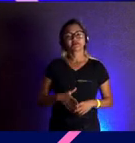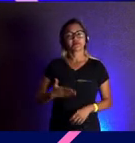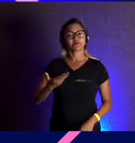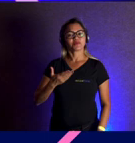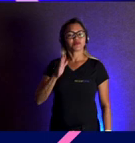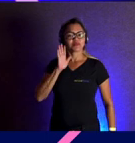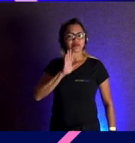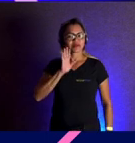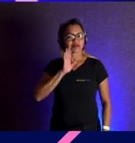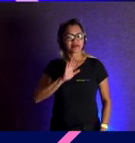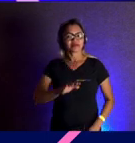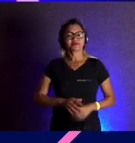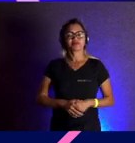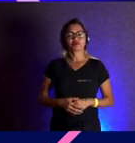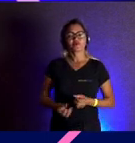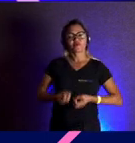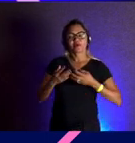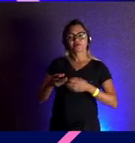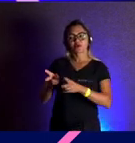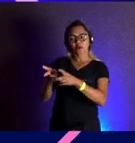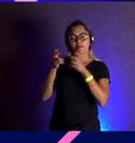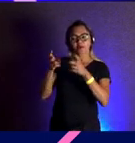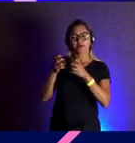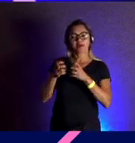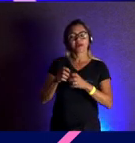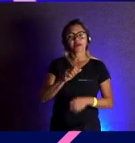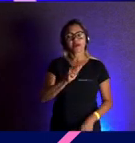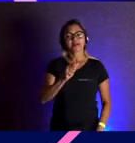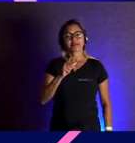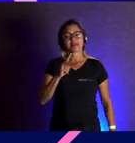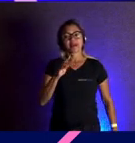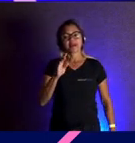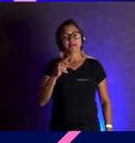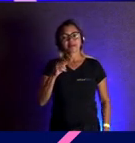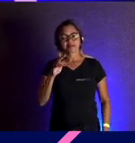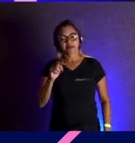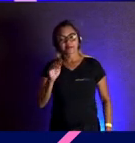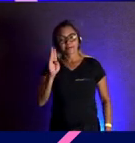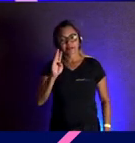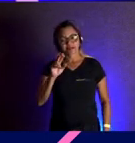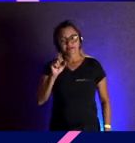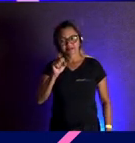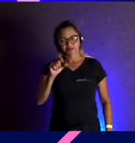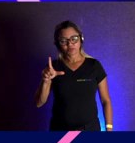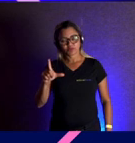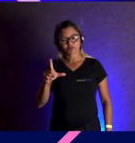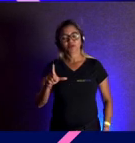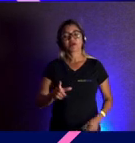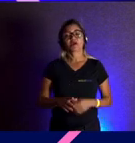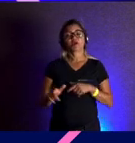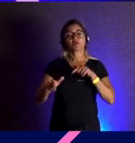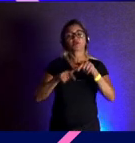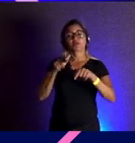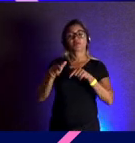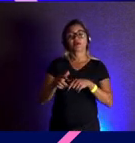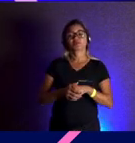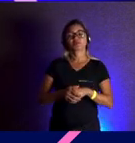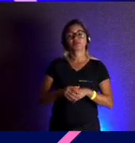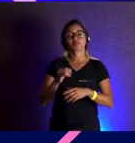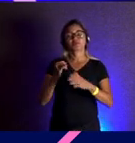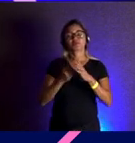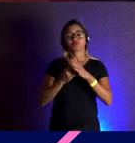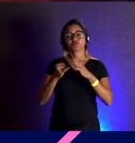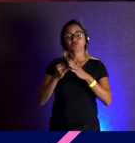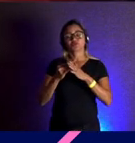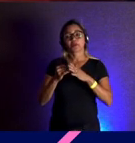amigáveis. Um dado que eu peguei dessa plataforma Adapta Brasil, num trabalho que eu fechei outro dia, é que dos 5.570